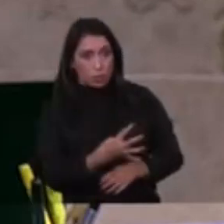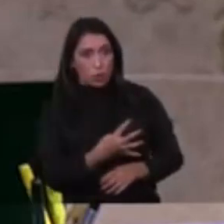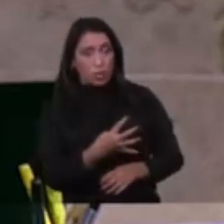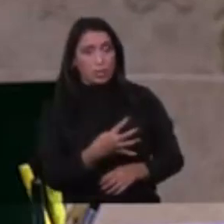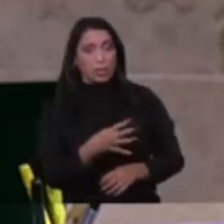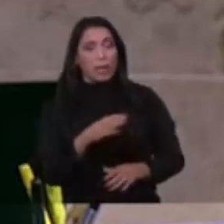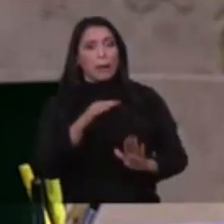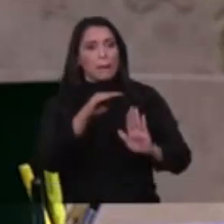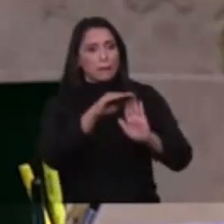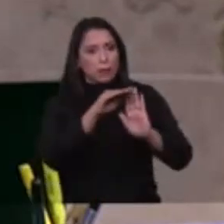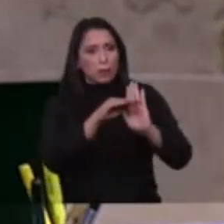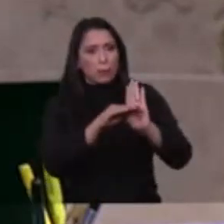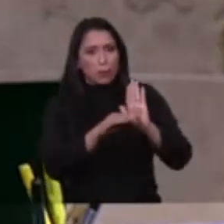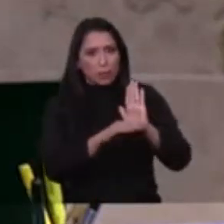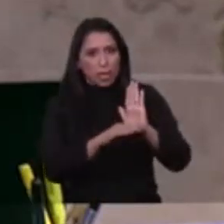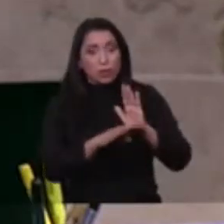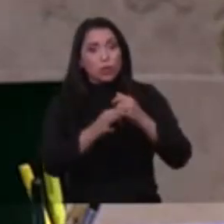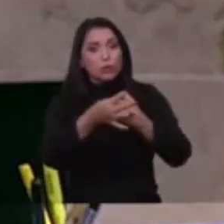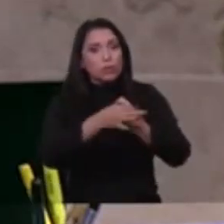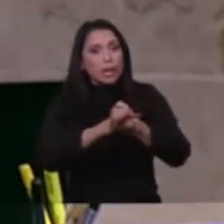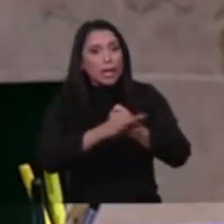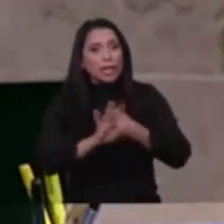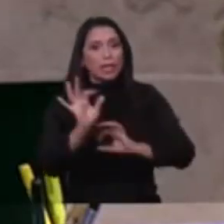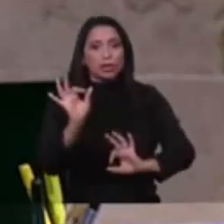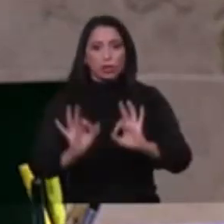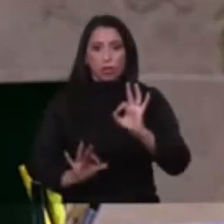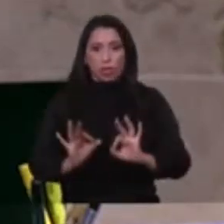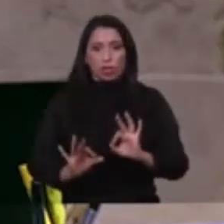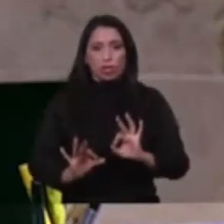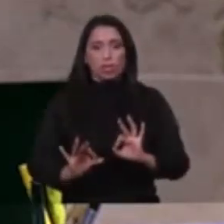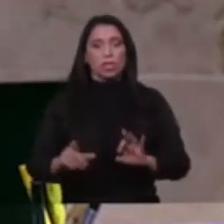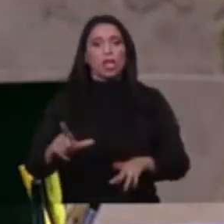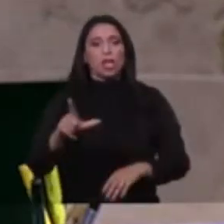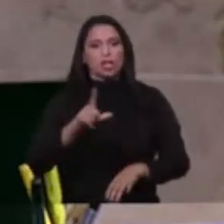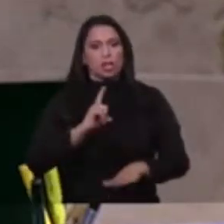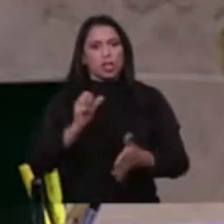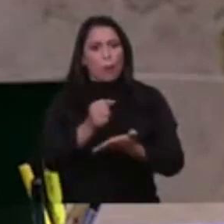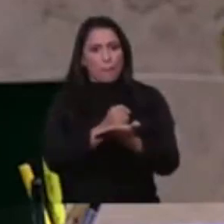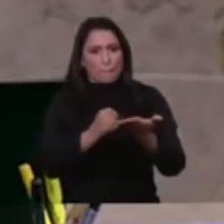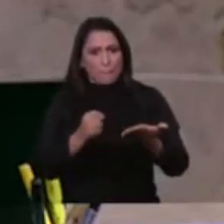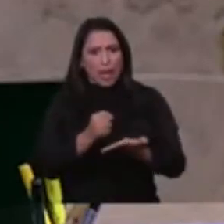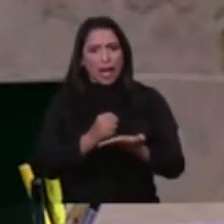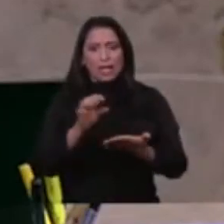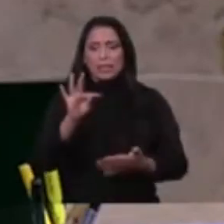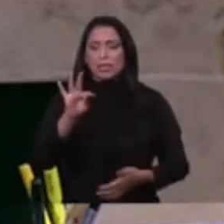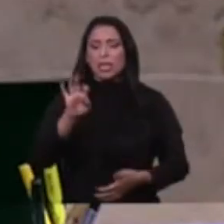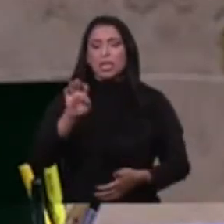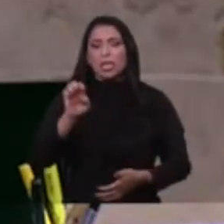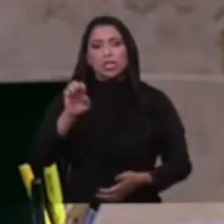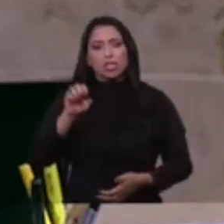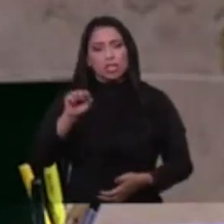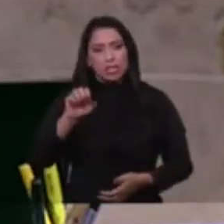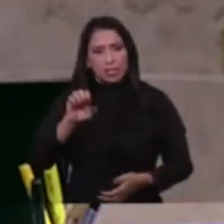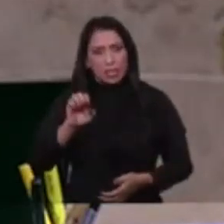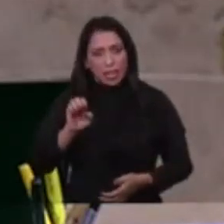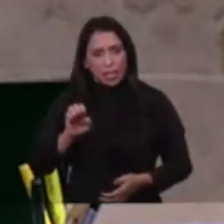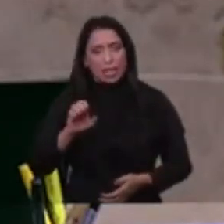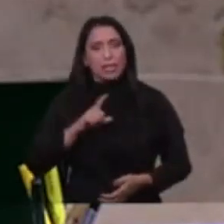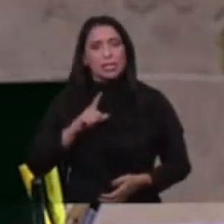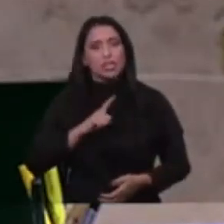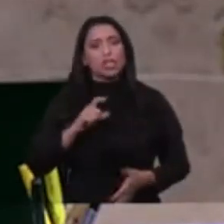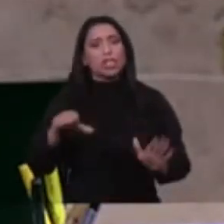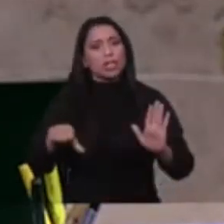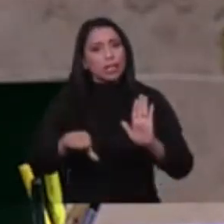na melhor técnica jurídica, embasadas sob a tese de crimes multitudinários,